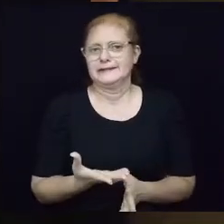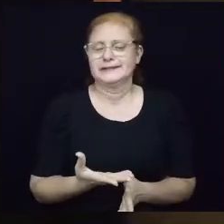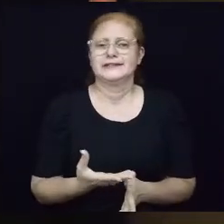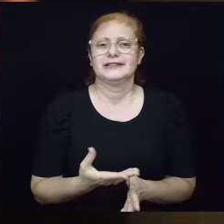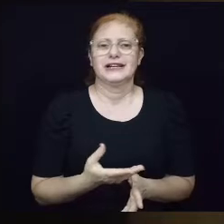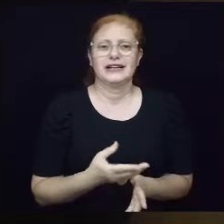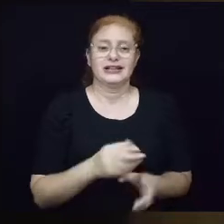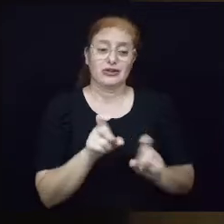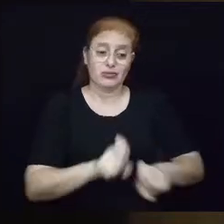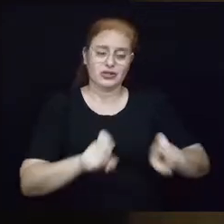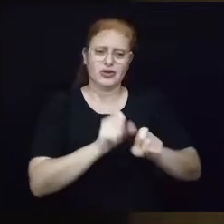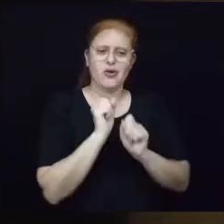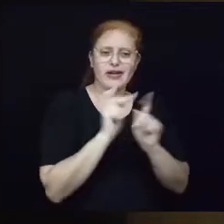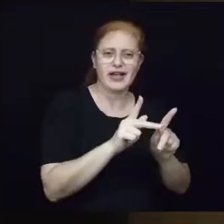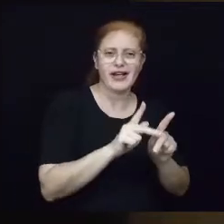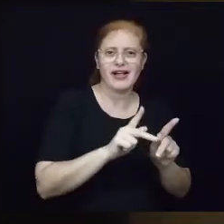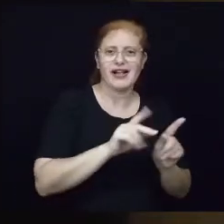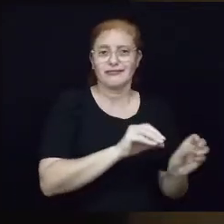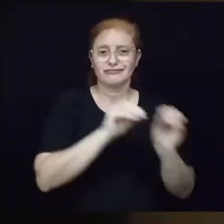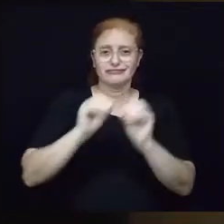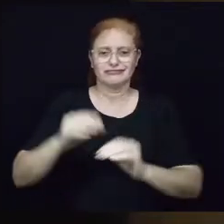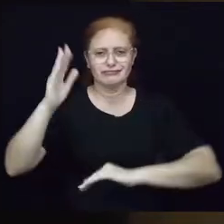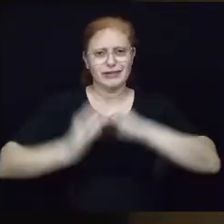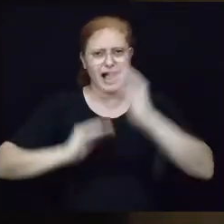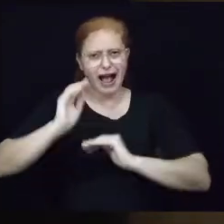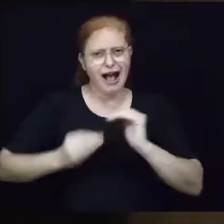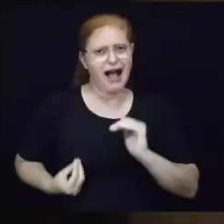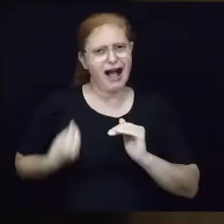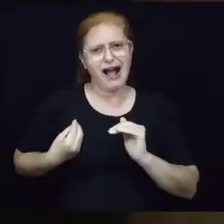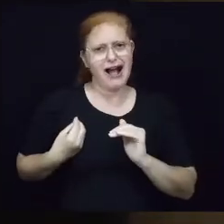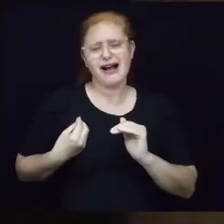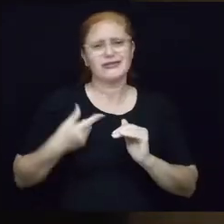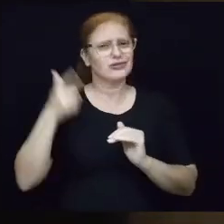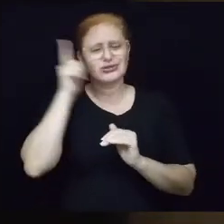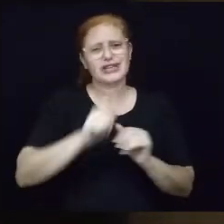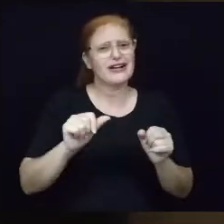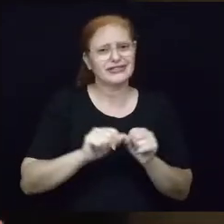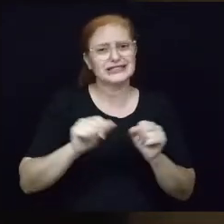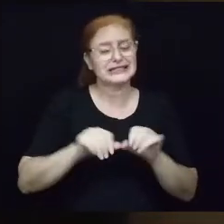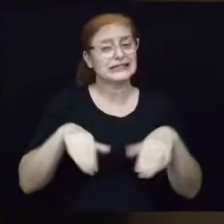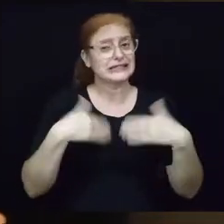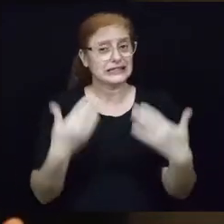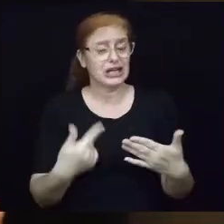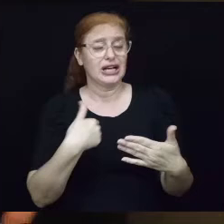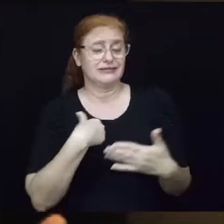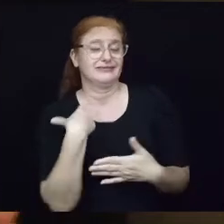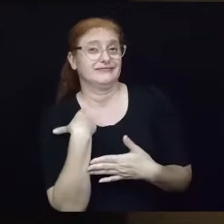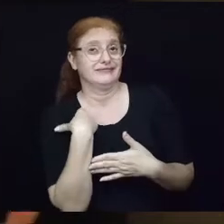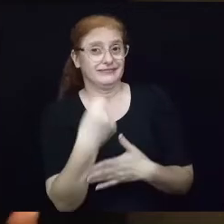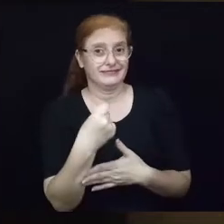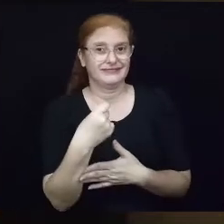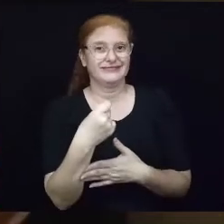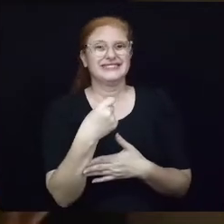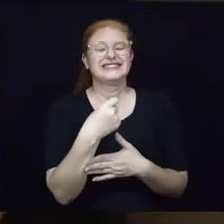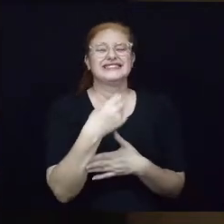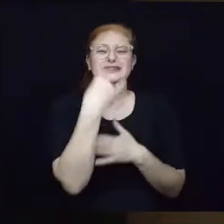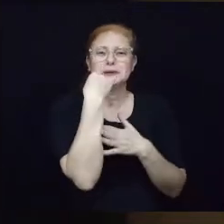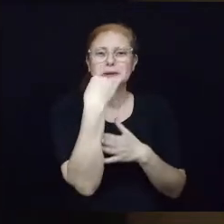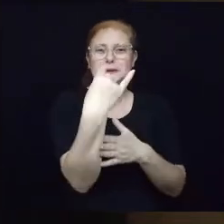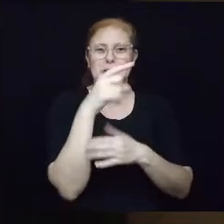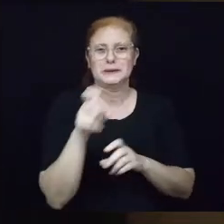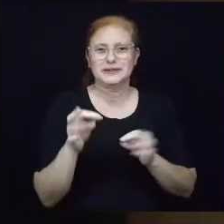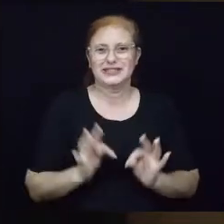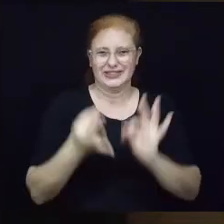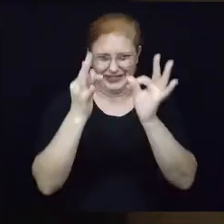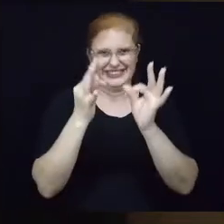aqui está tudo ok, mas quando eu vou para cá não está tão ok, entende? Então, para eu sair desse canto da sereia,